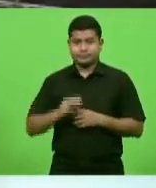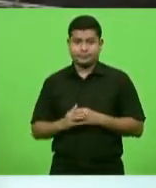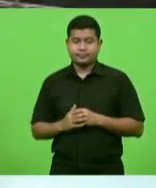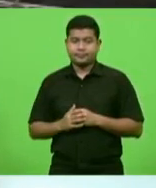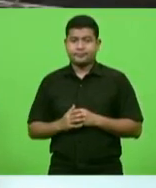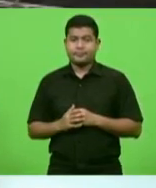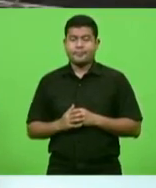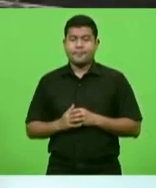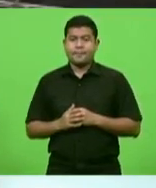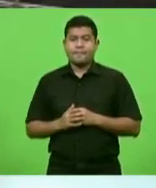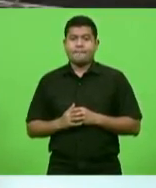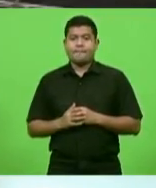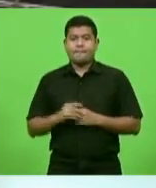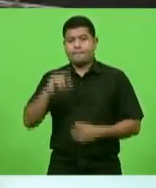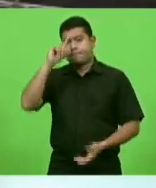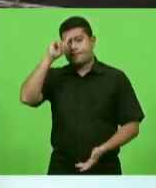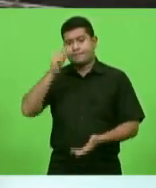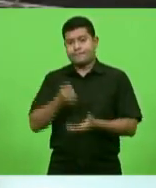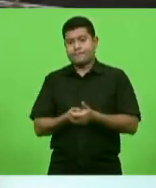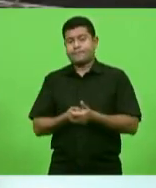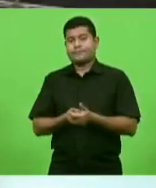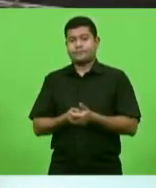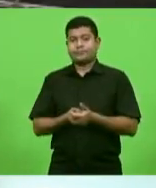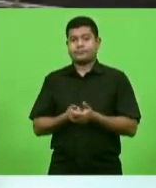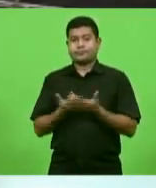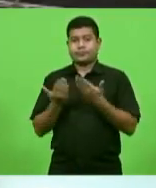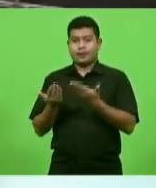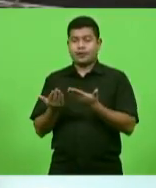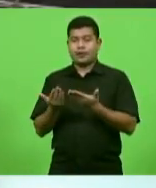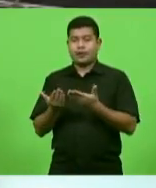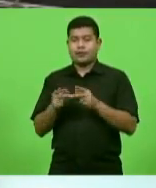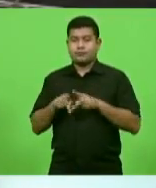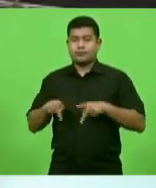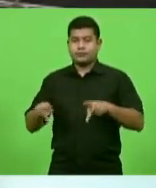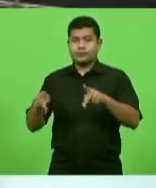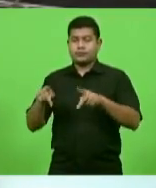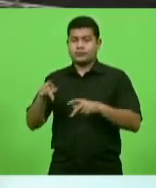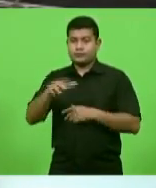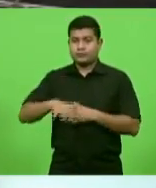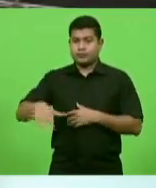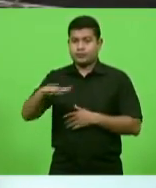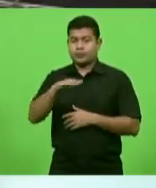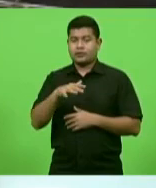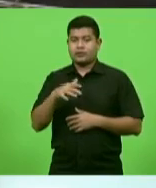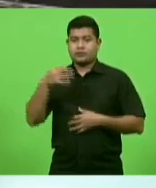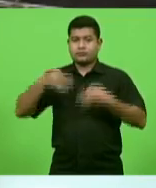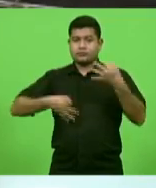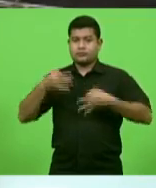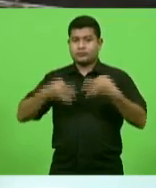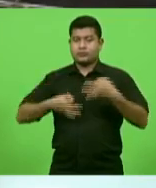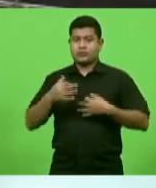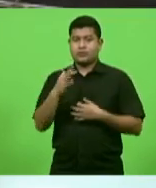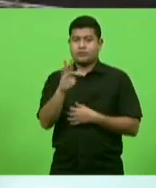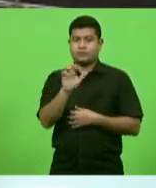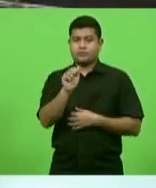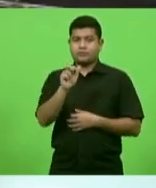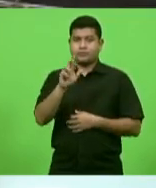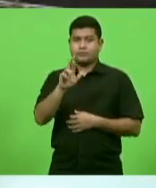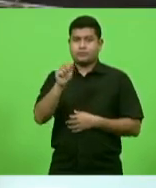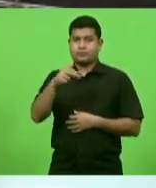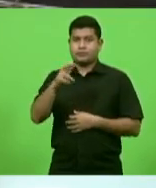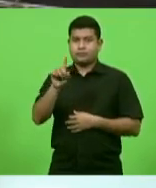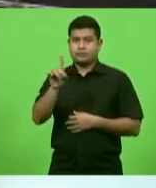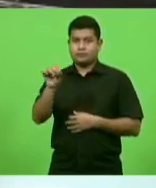Estado a decisão exarada pelo procurador-geral de justiça Dr Fernando da Silva come referendado pelos